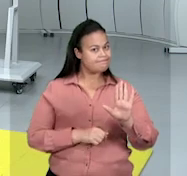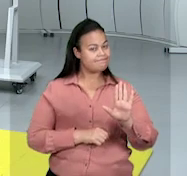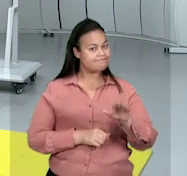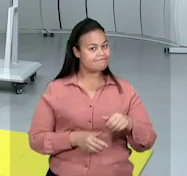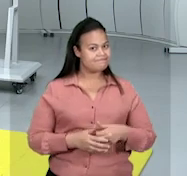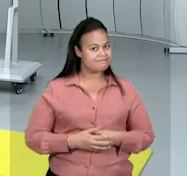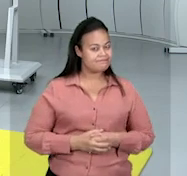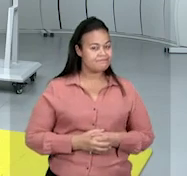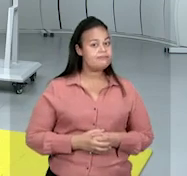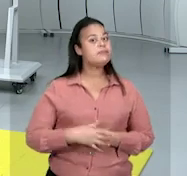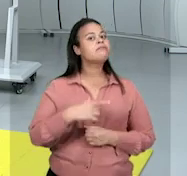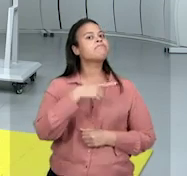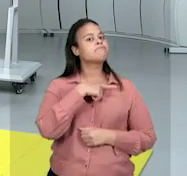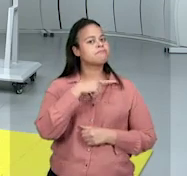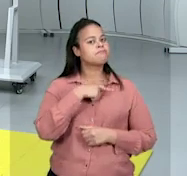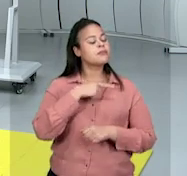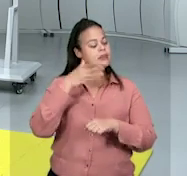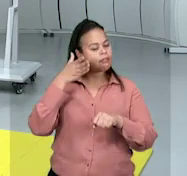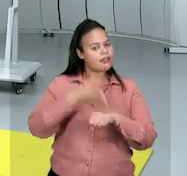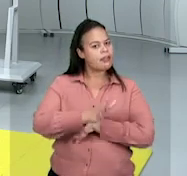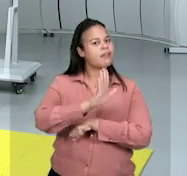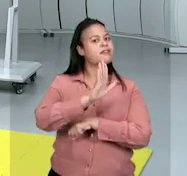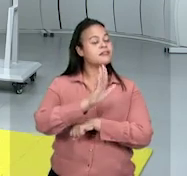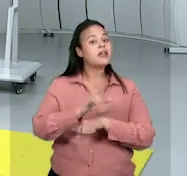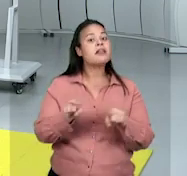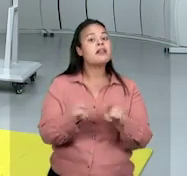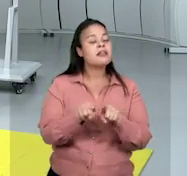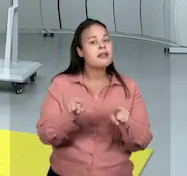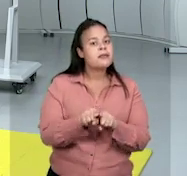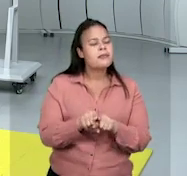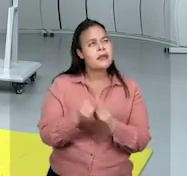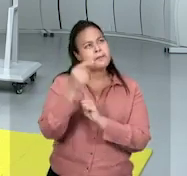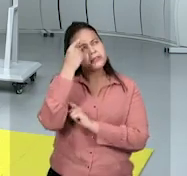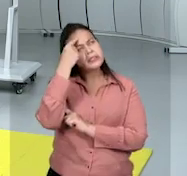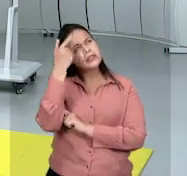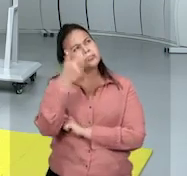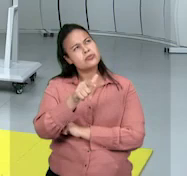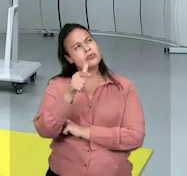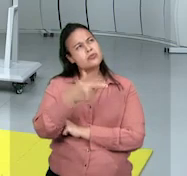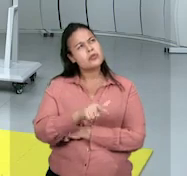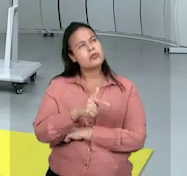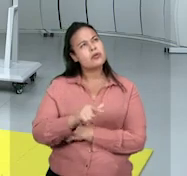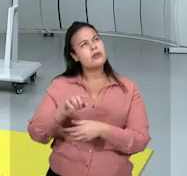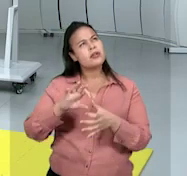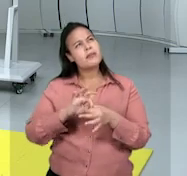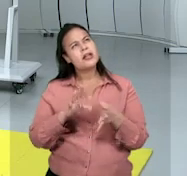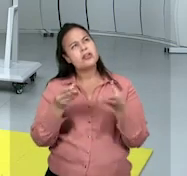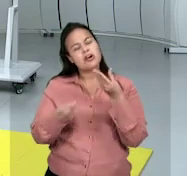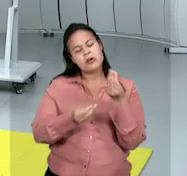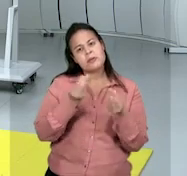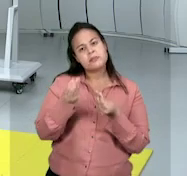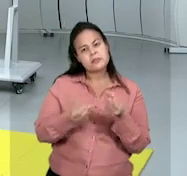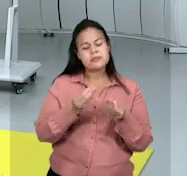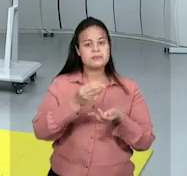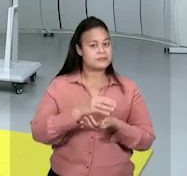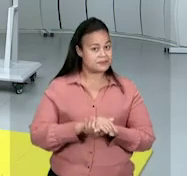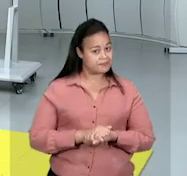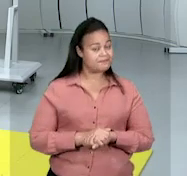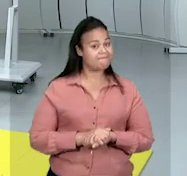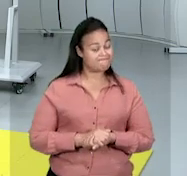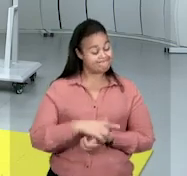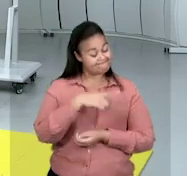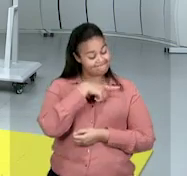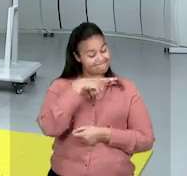ter este grande avanço e ao mesmo tempo repensar a questão da liberdade e nós vamos